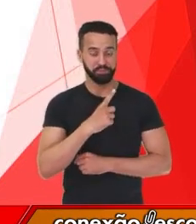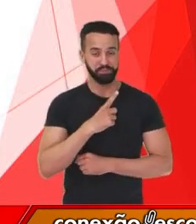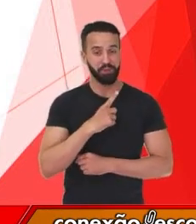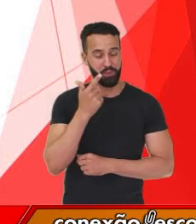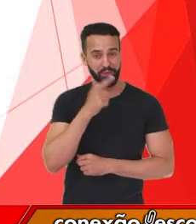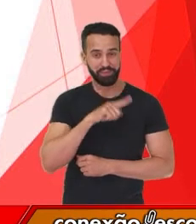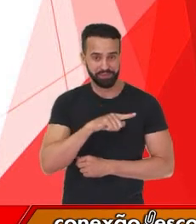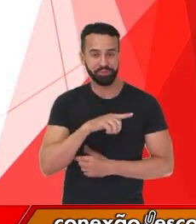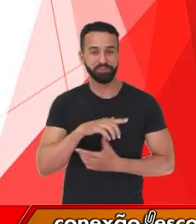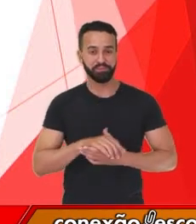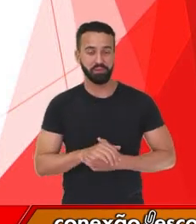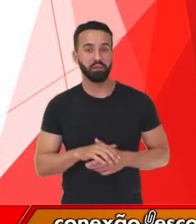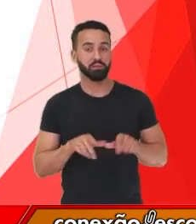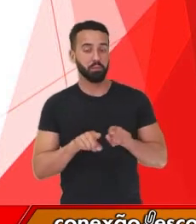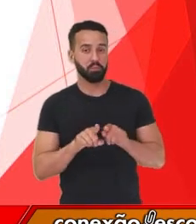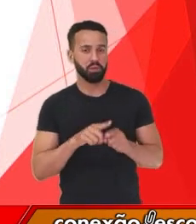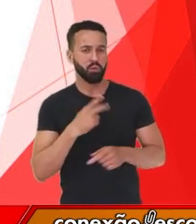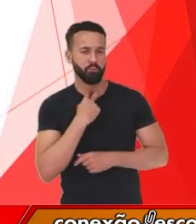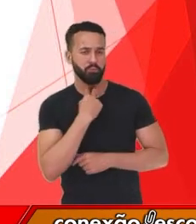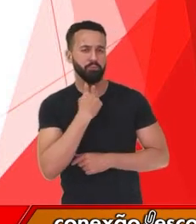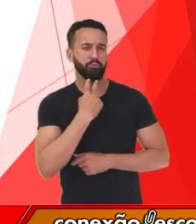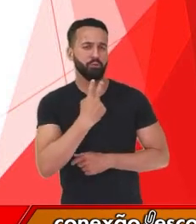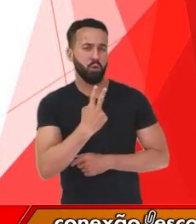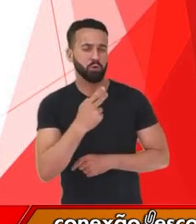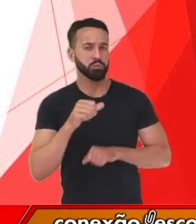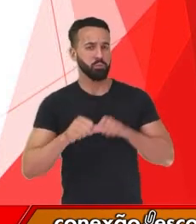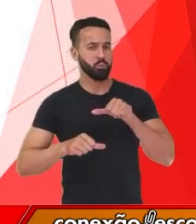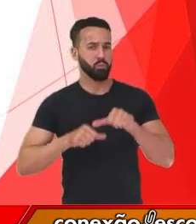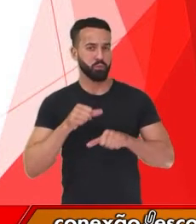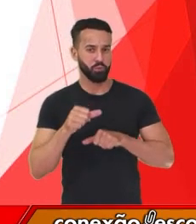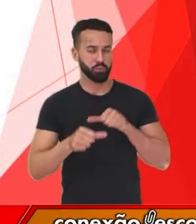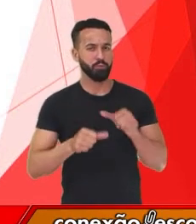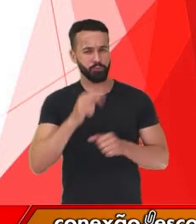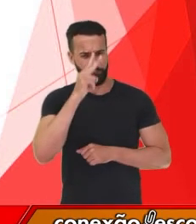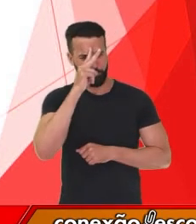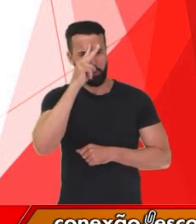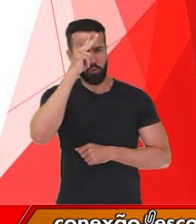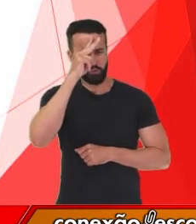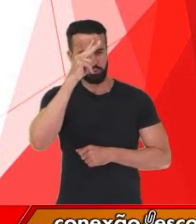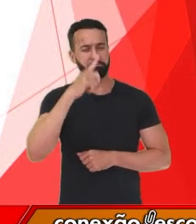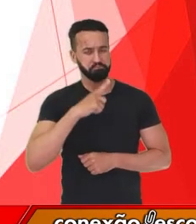também a mudança na voz, o engrossamento da voz.